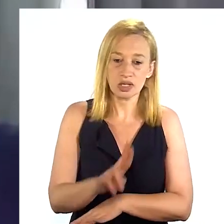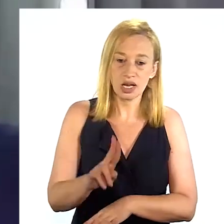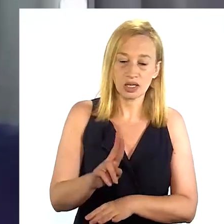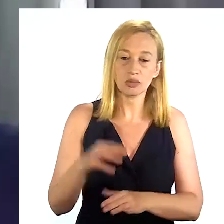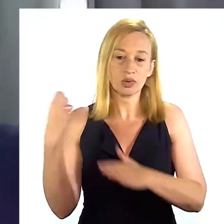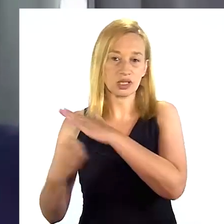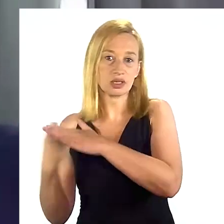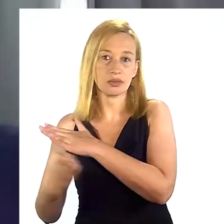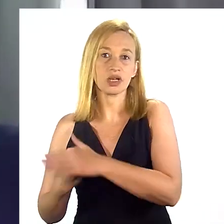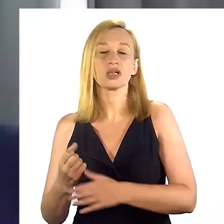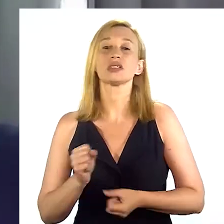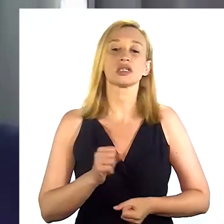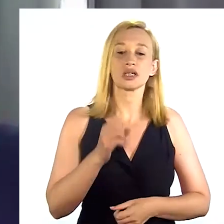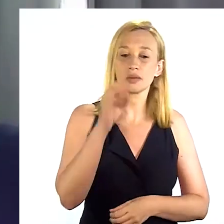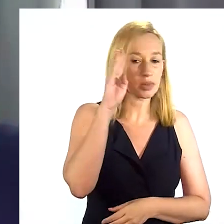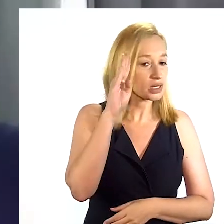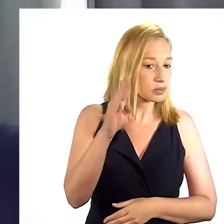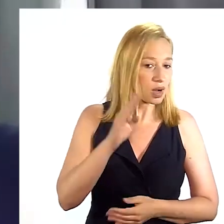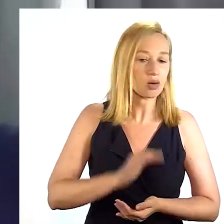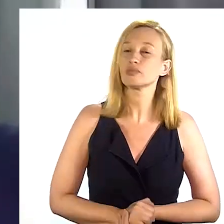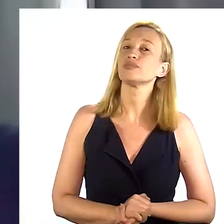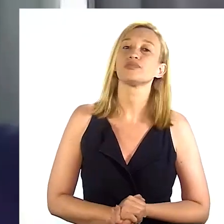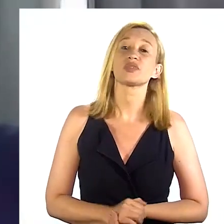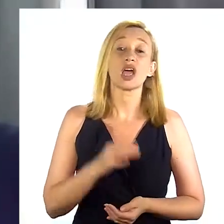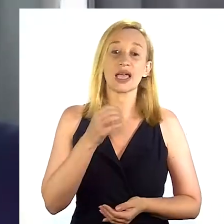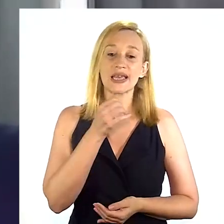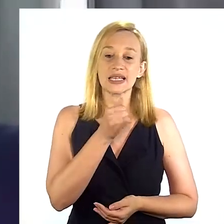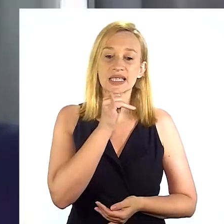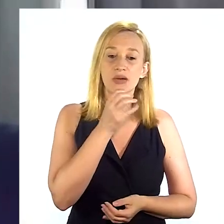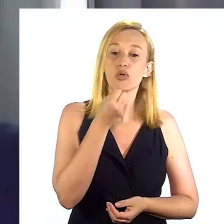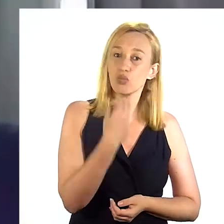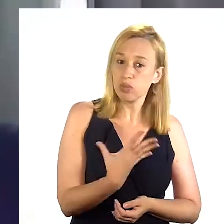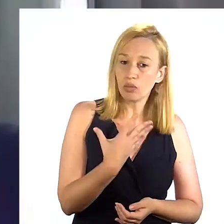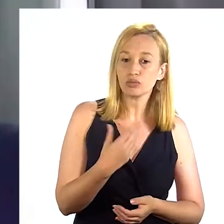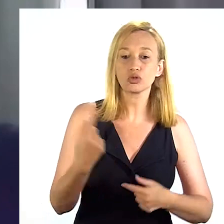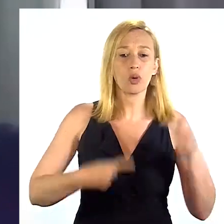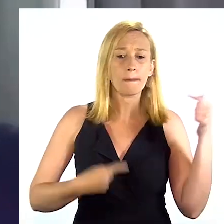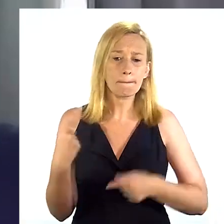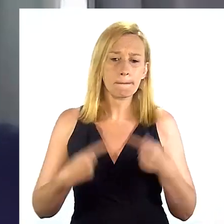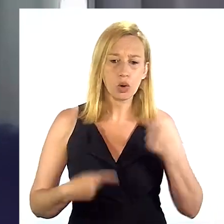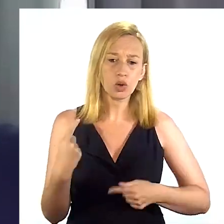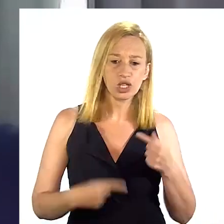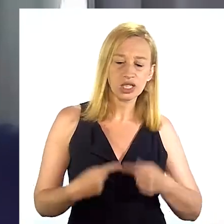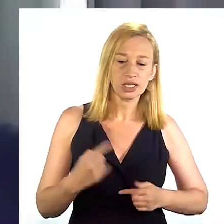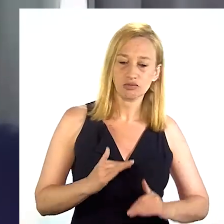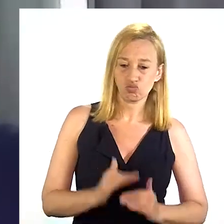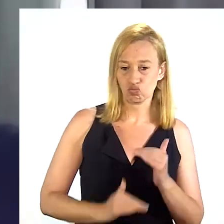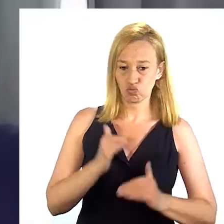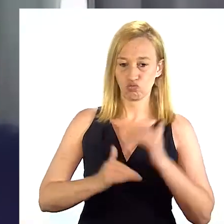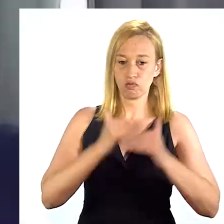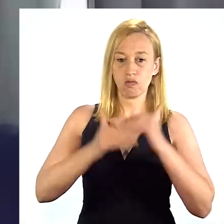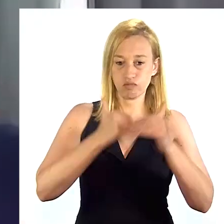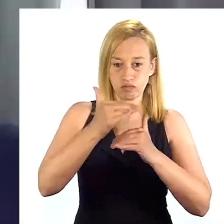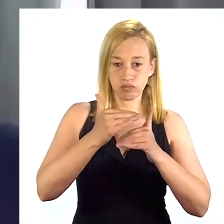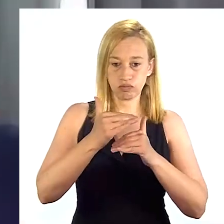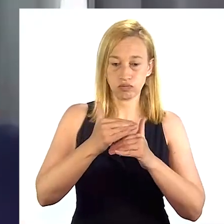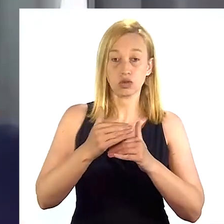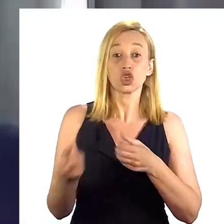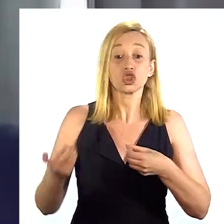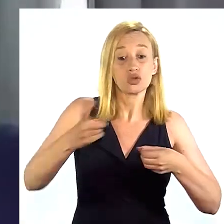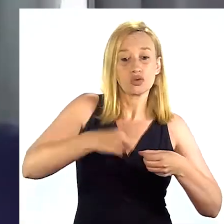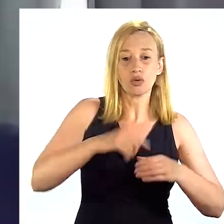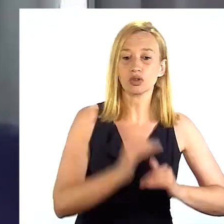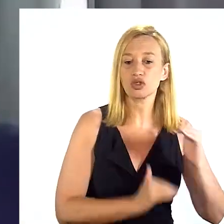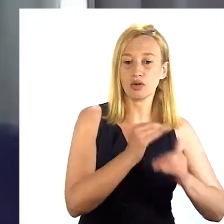por essas concessionárias. Isso seria pontuado. Esse é um bom exemplo de uma política de desenvolvimento